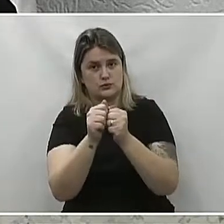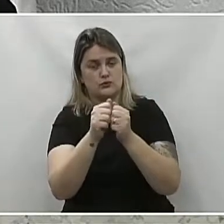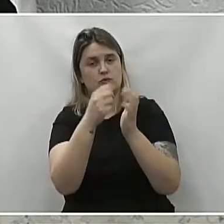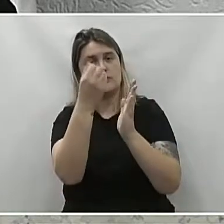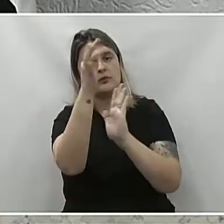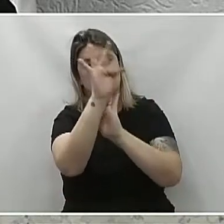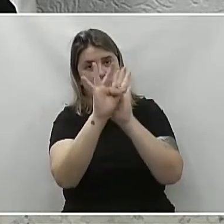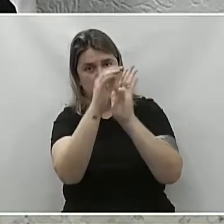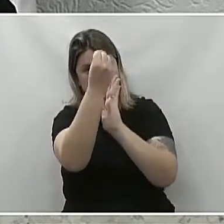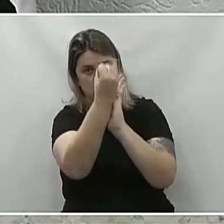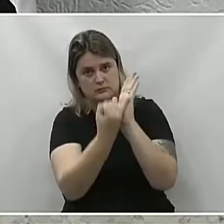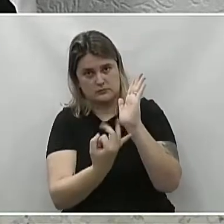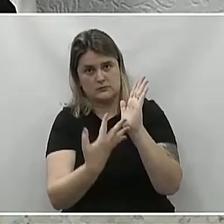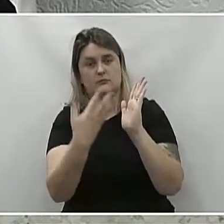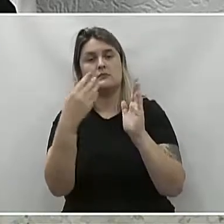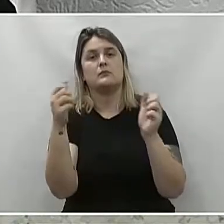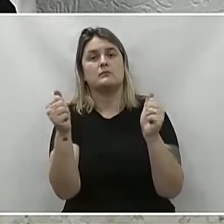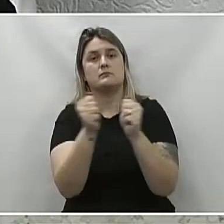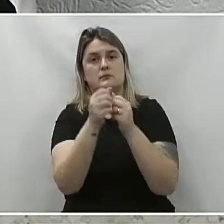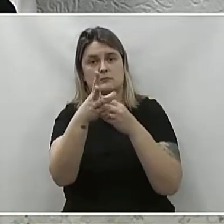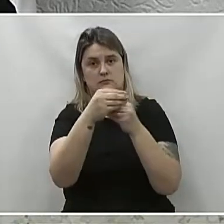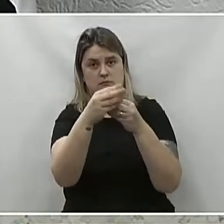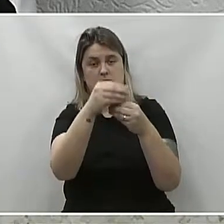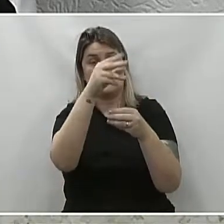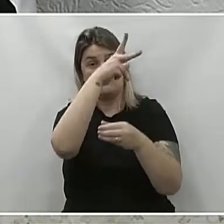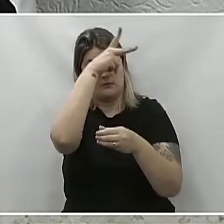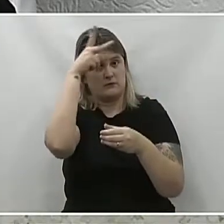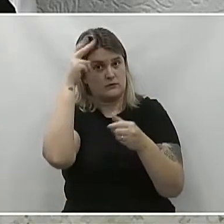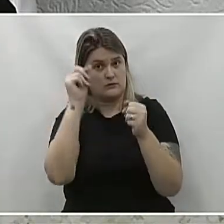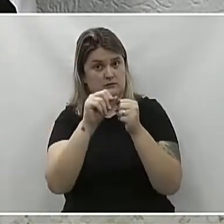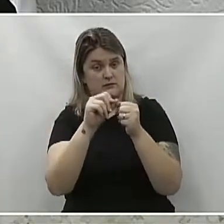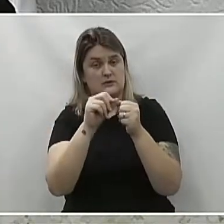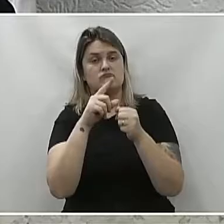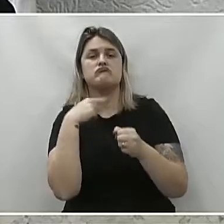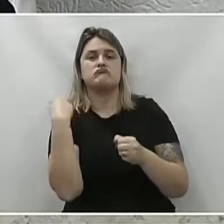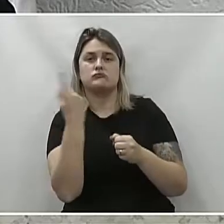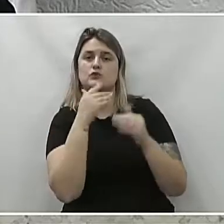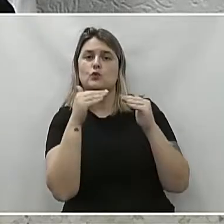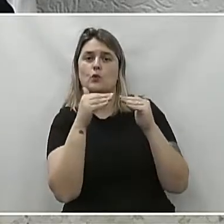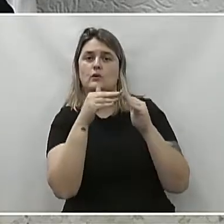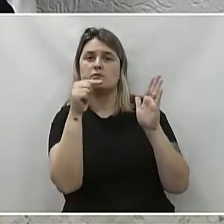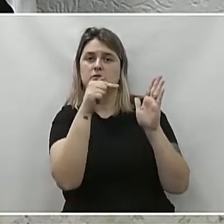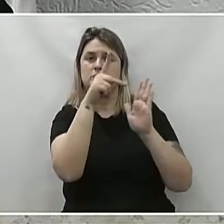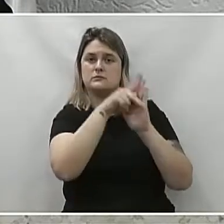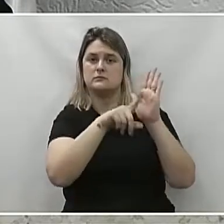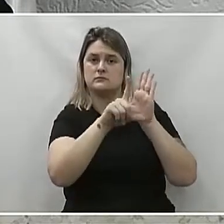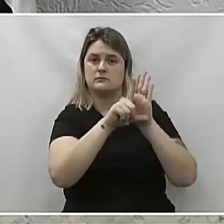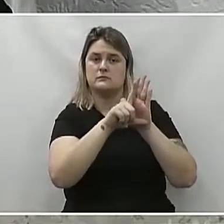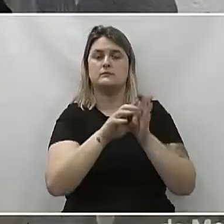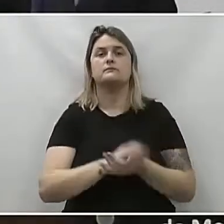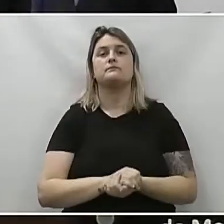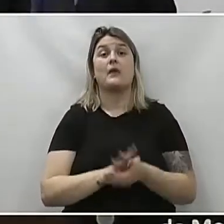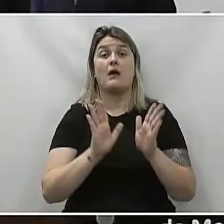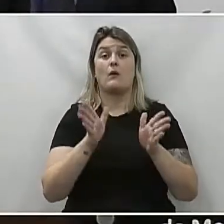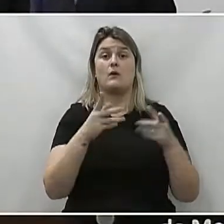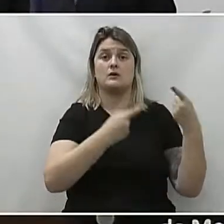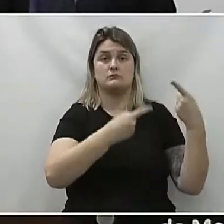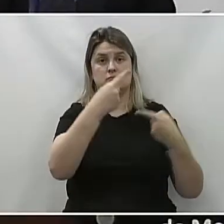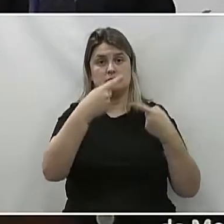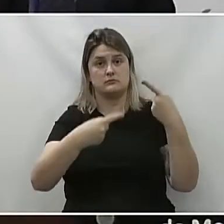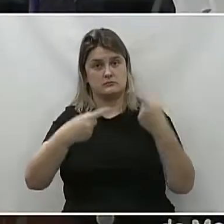sua justificativa e anexo de autoria do Poder Executivo, oferecemos parecer favorável. É o parecer. Em